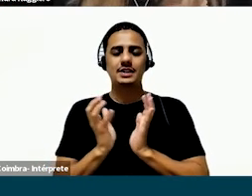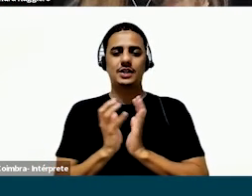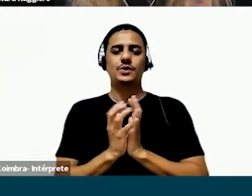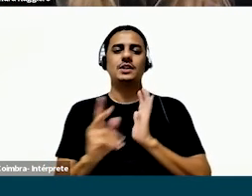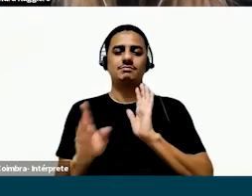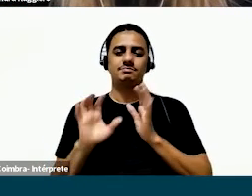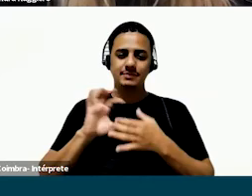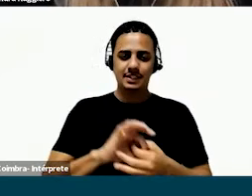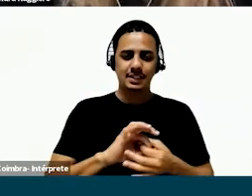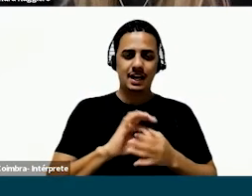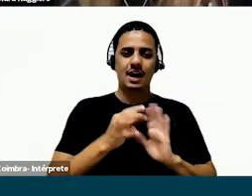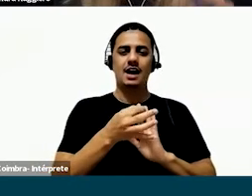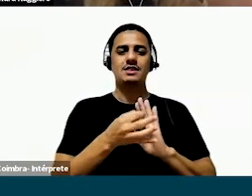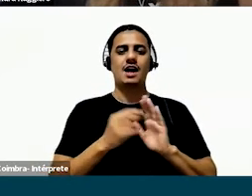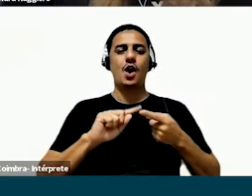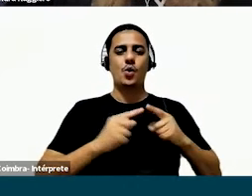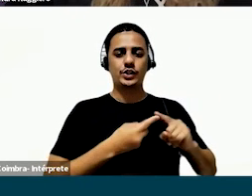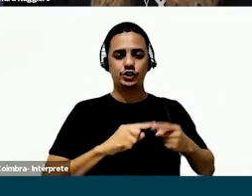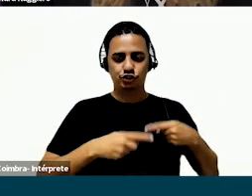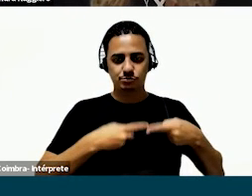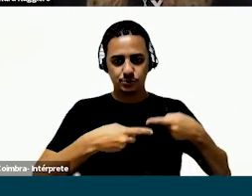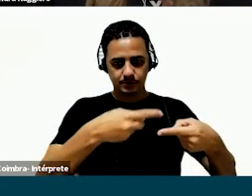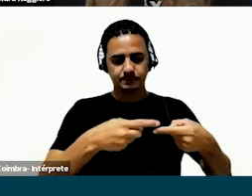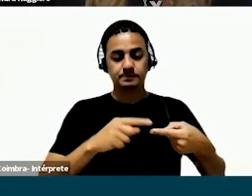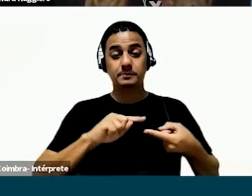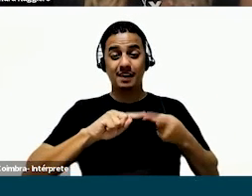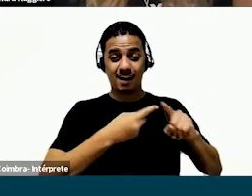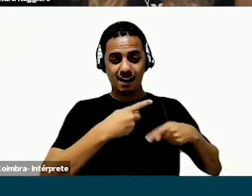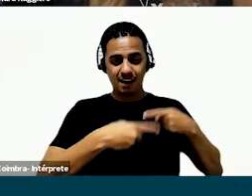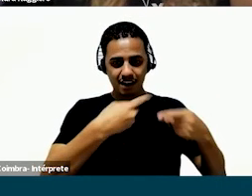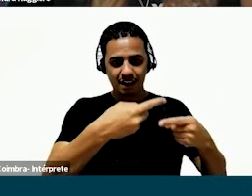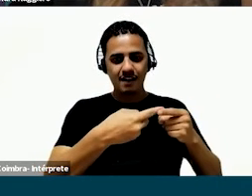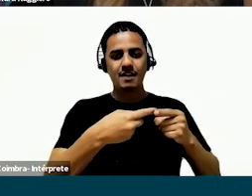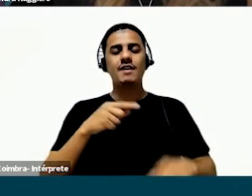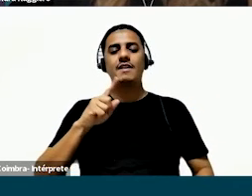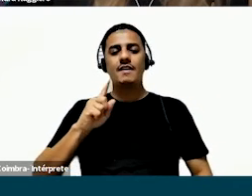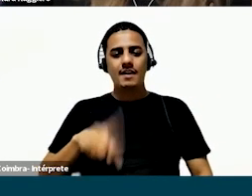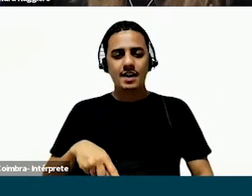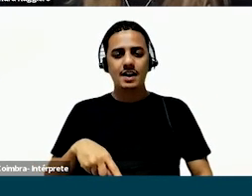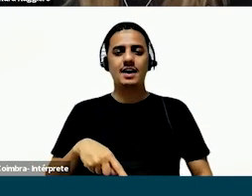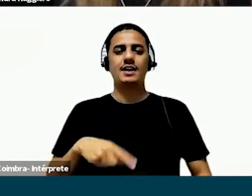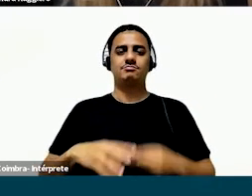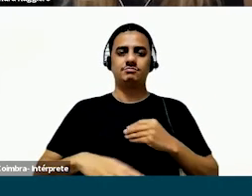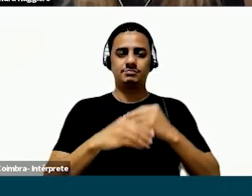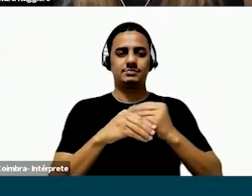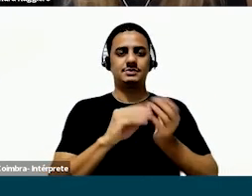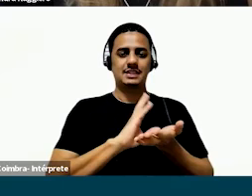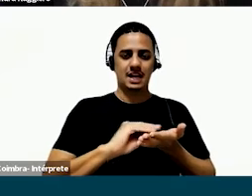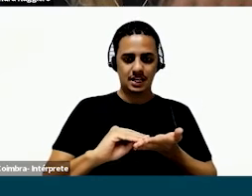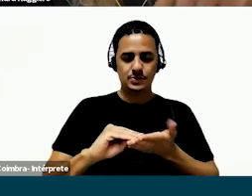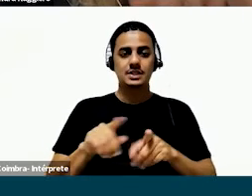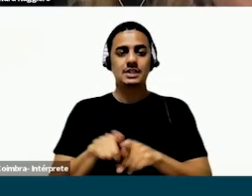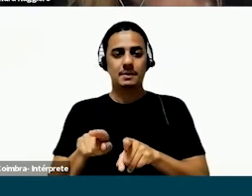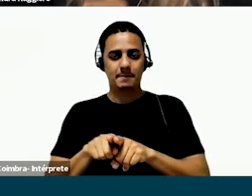algoritmos. Aqui, nós temos, então, nessa categoria, os algoritmos sendo alimentados